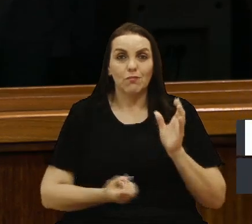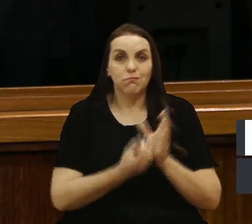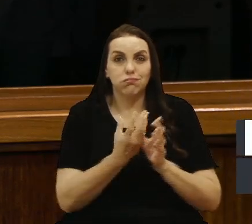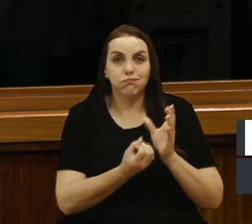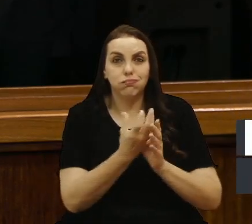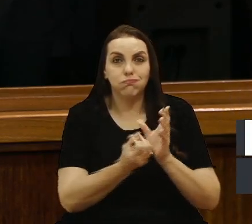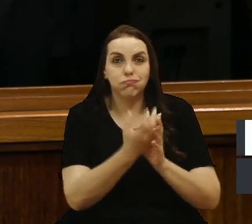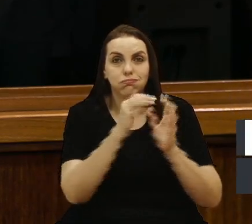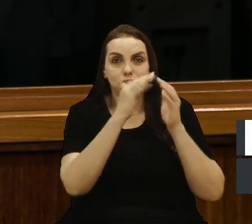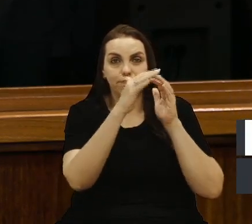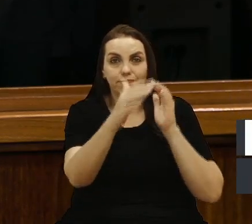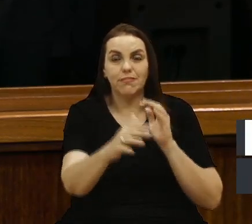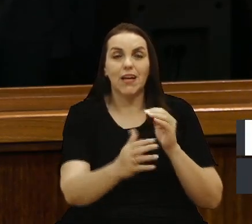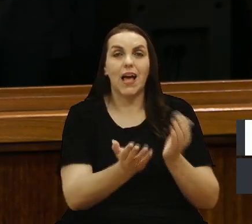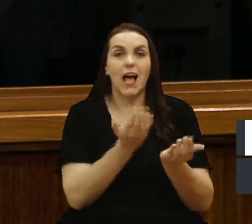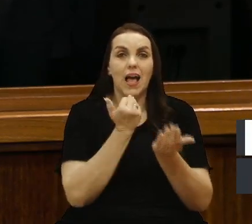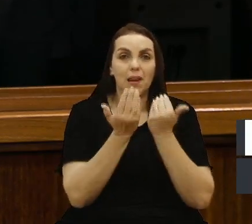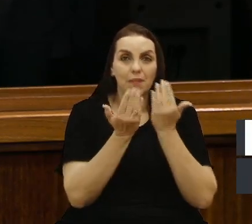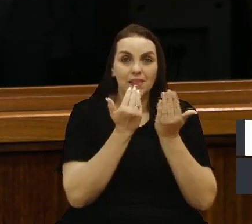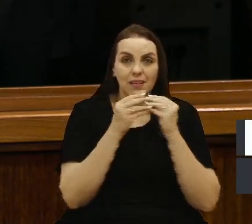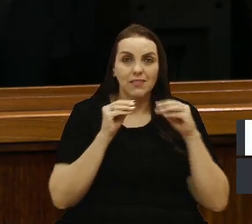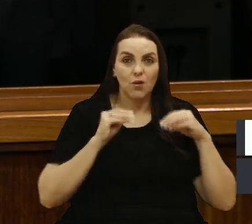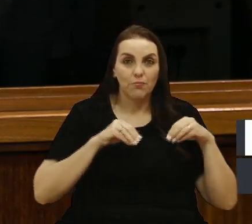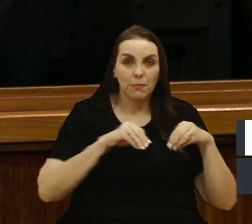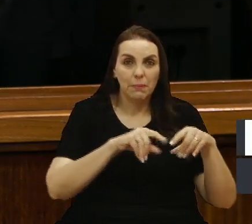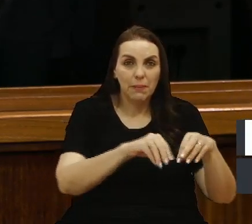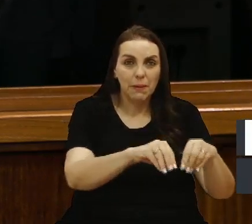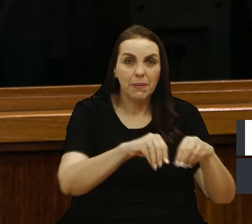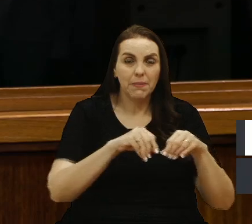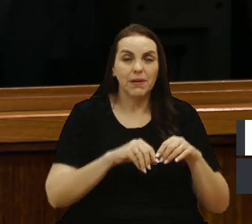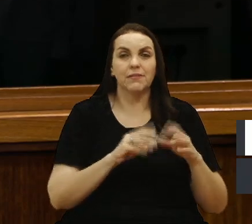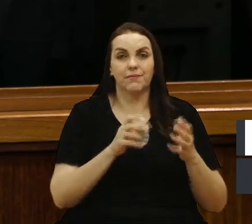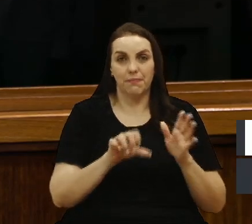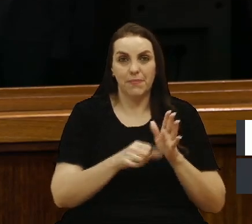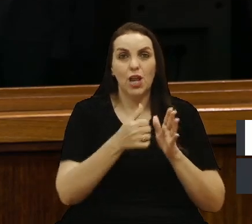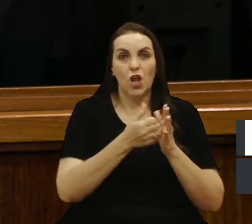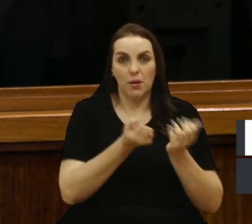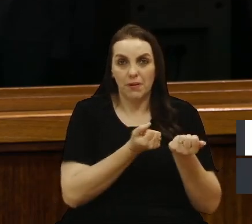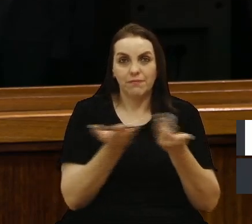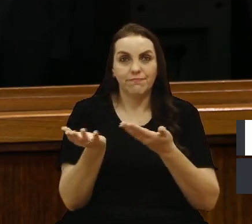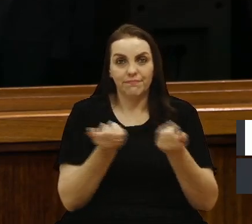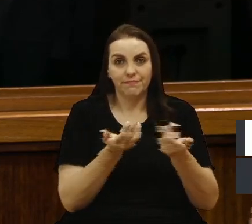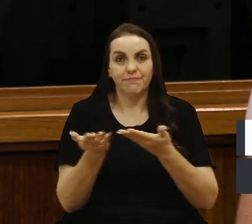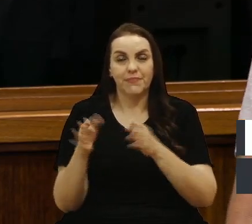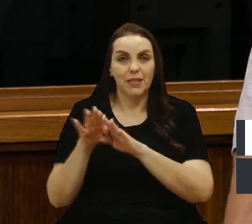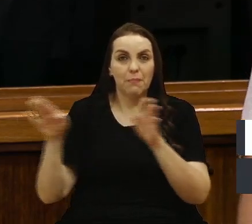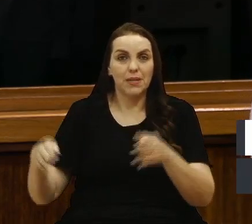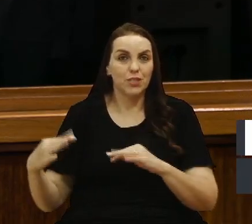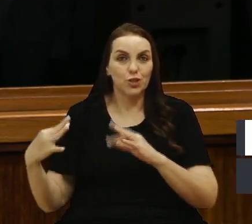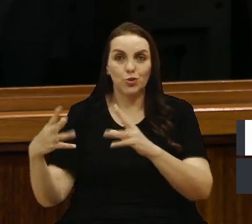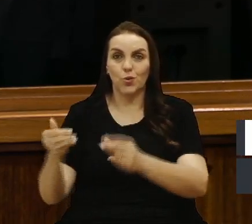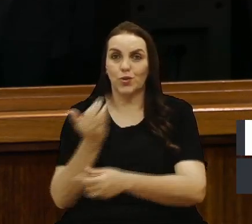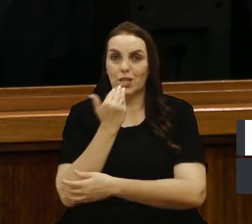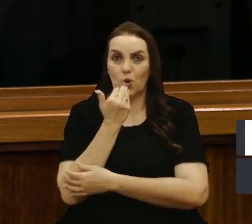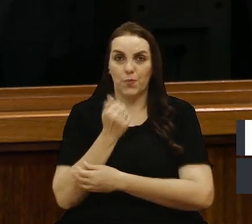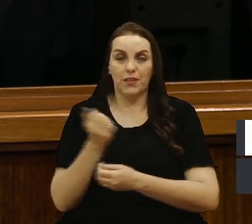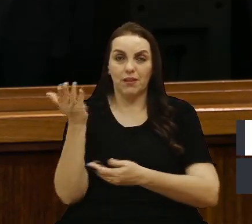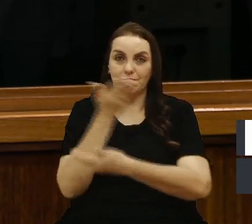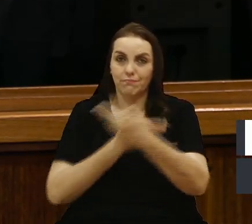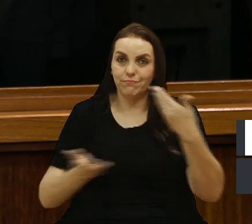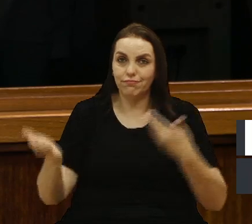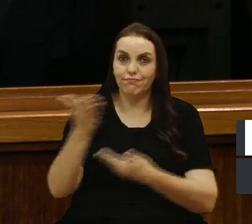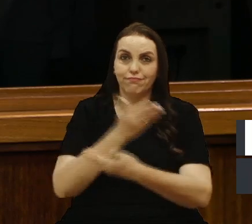mais, tenham uma comida, um alimento na mesa, né? Então, acho que essa interdependência ela é